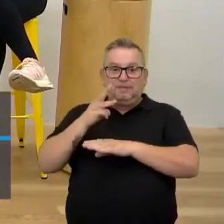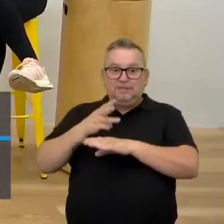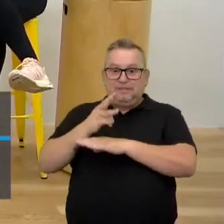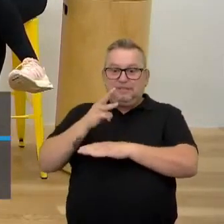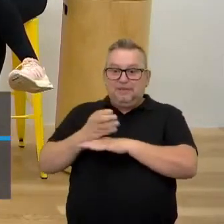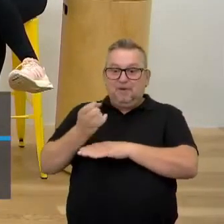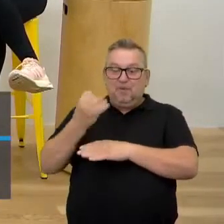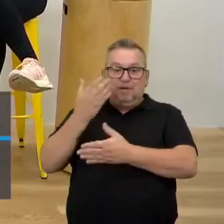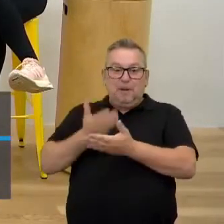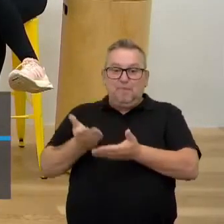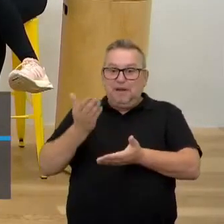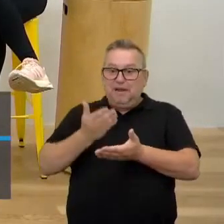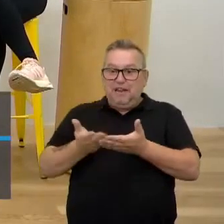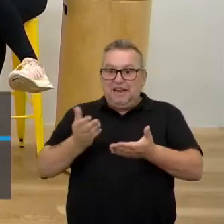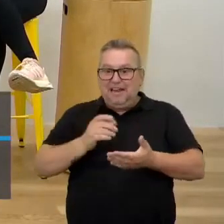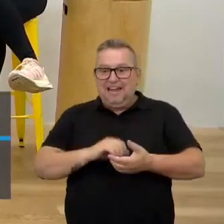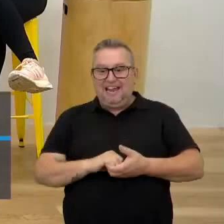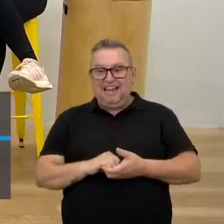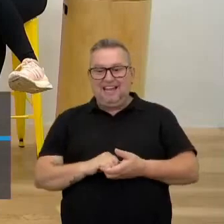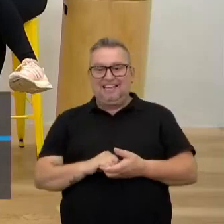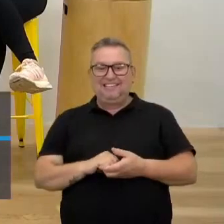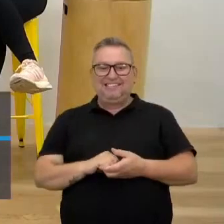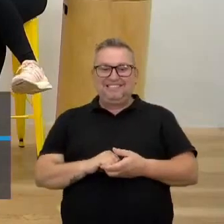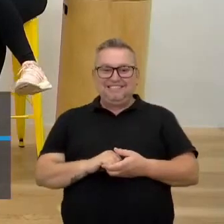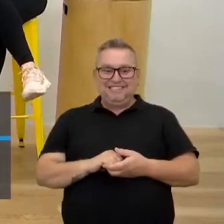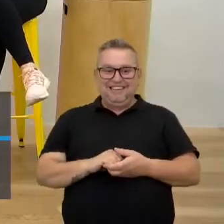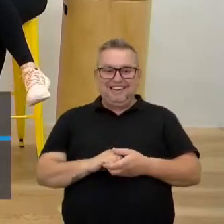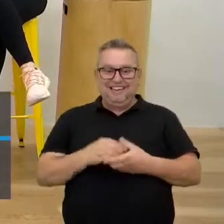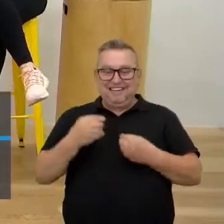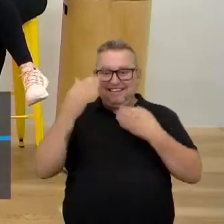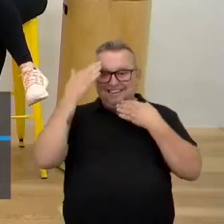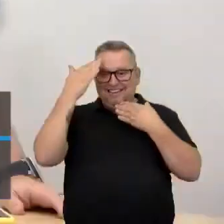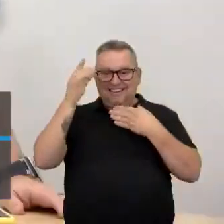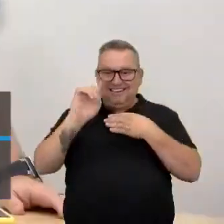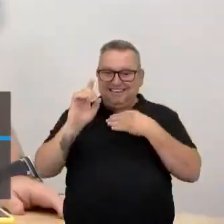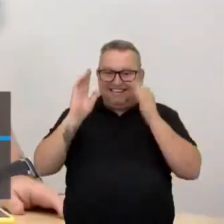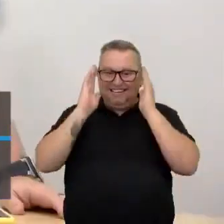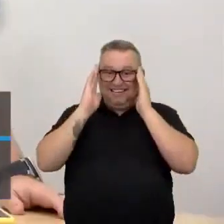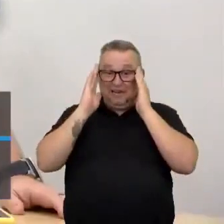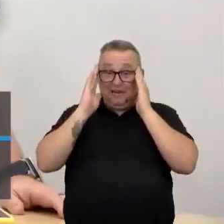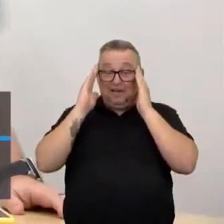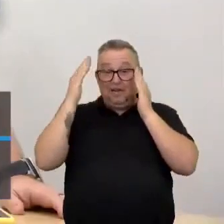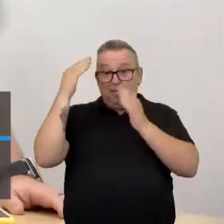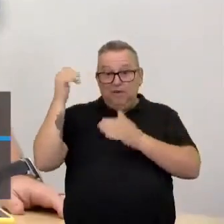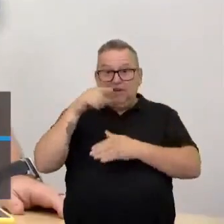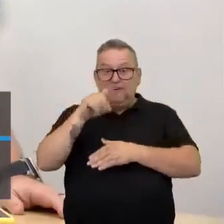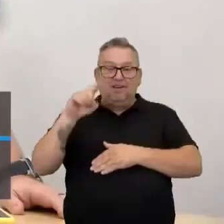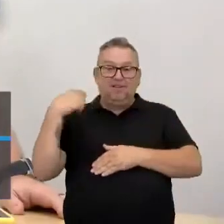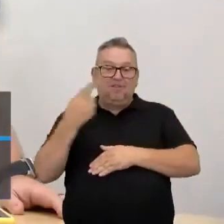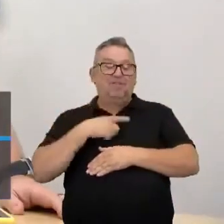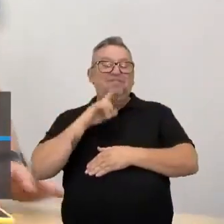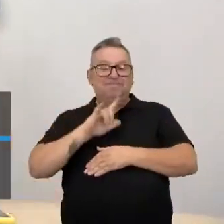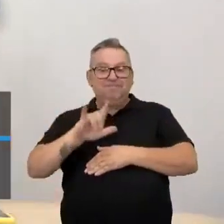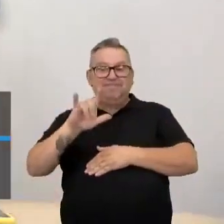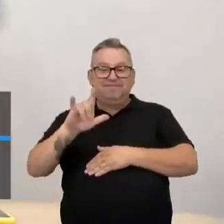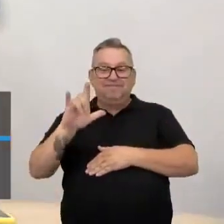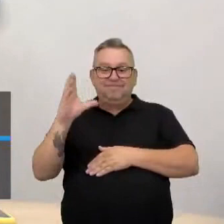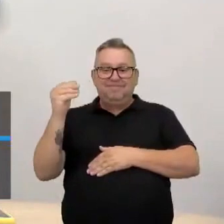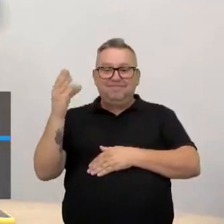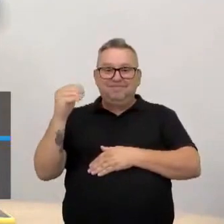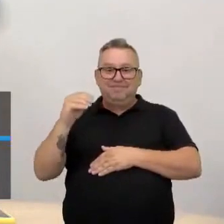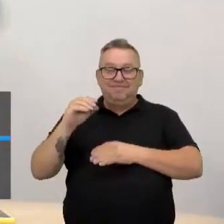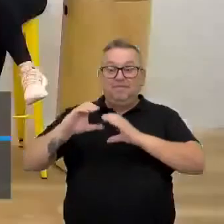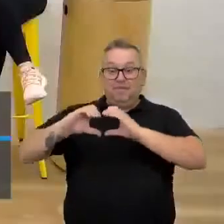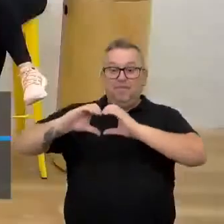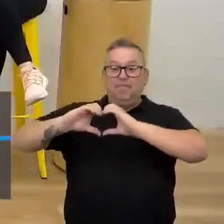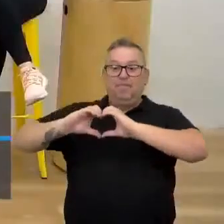quase perdi aí a hora. Olha lá a animação. Não precisa agradecer não, Alex. Isso é uma homenagem pra você, que nós te amamos muito, tá? Coração pro Alex agora,